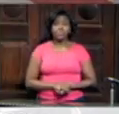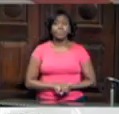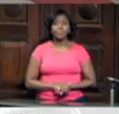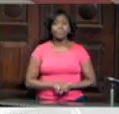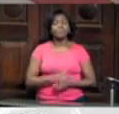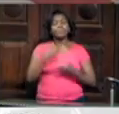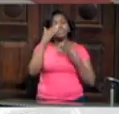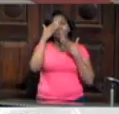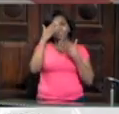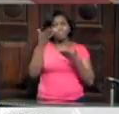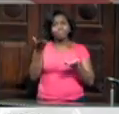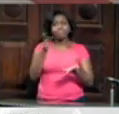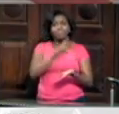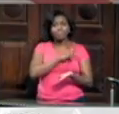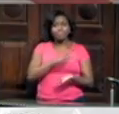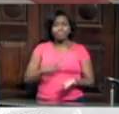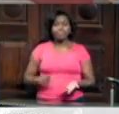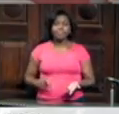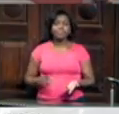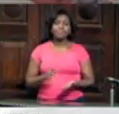Muito obrigado, senhor presidente.